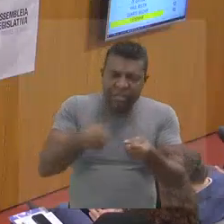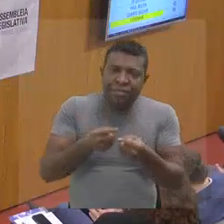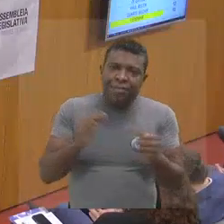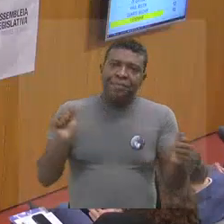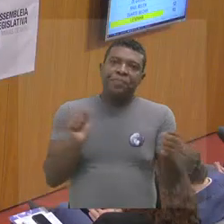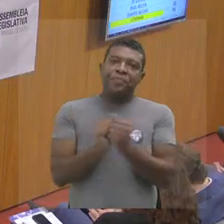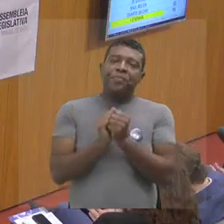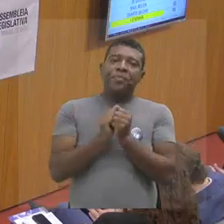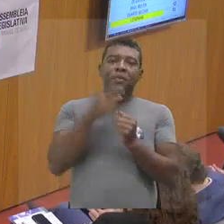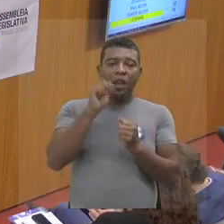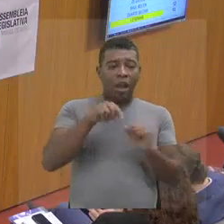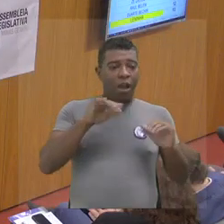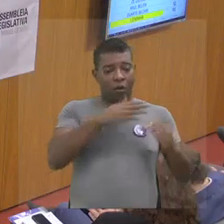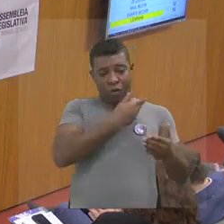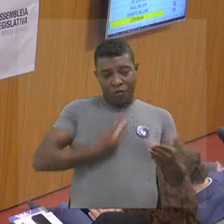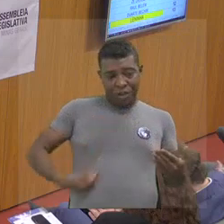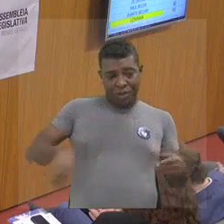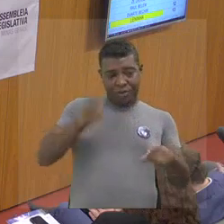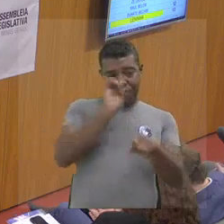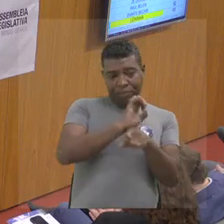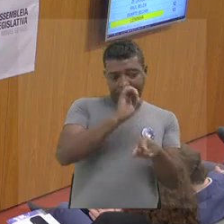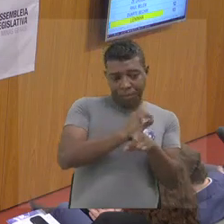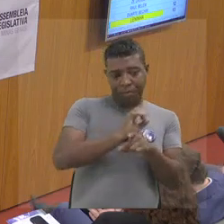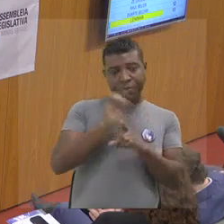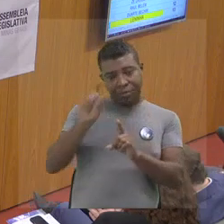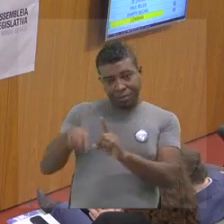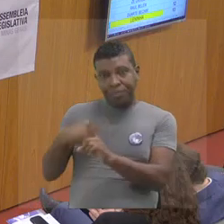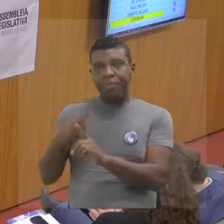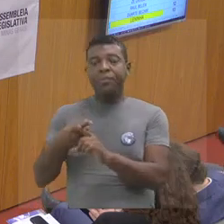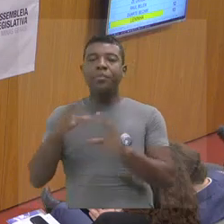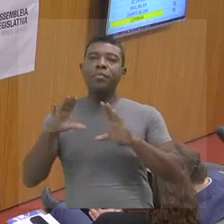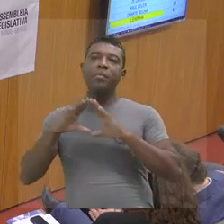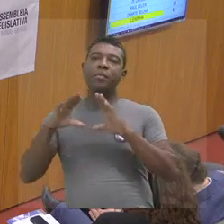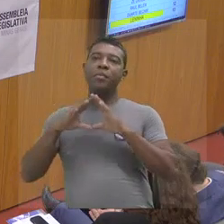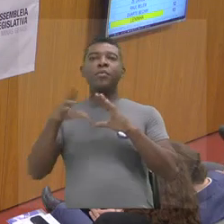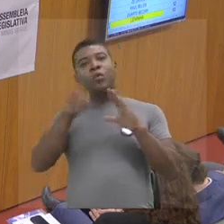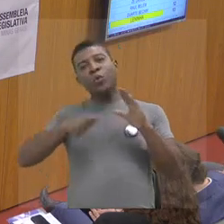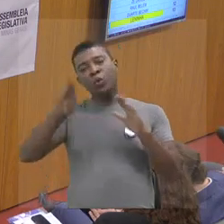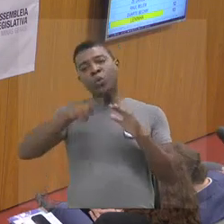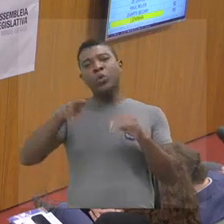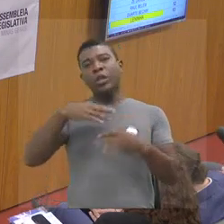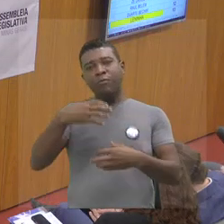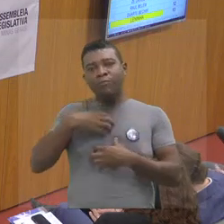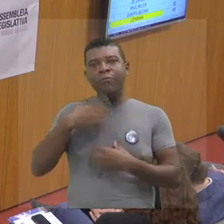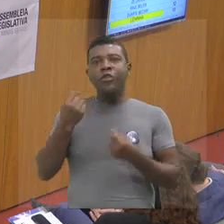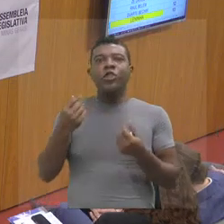Governo do Estado e Assembleia Legislativa fazer o maior utilização desse recurso possível